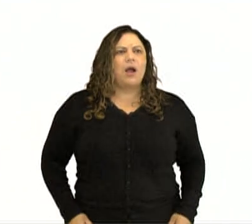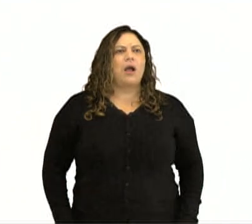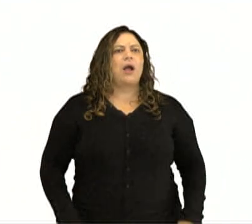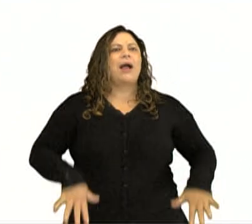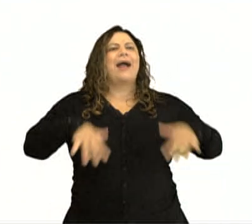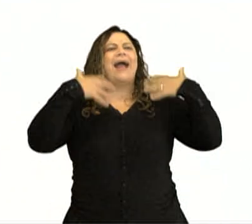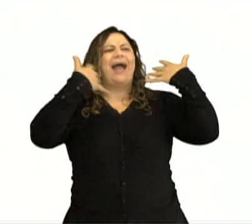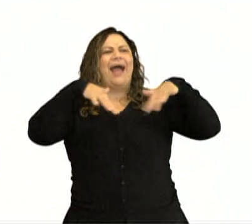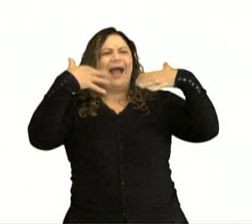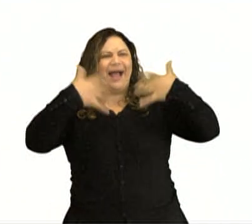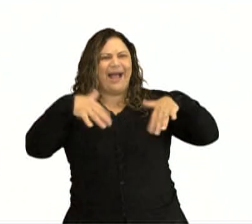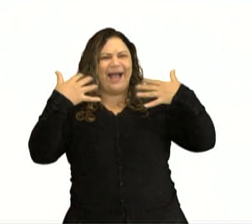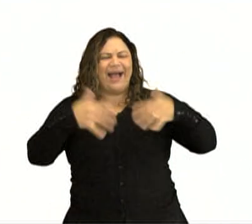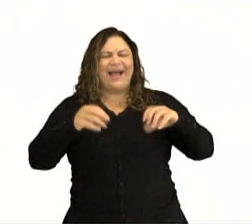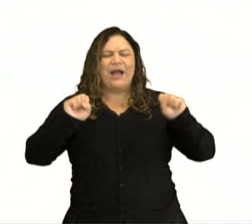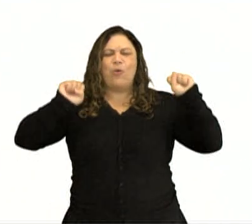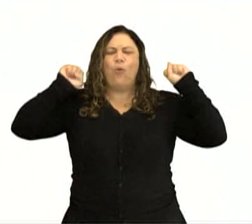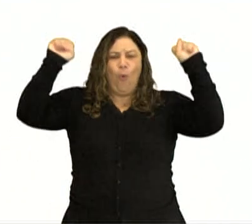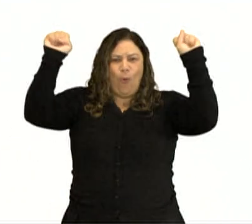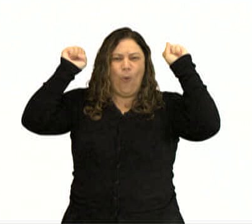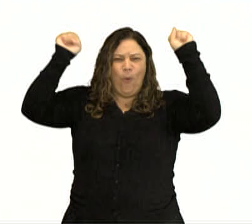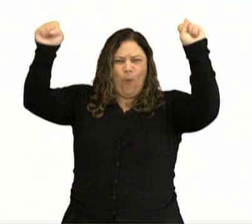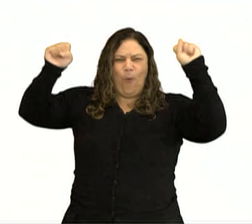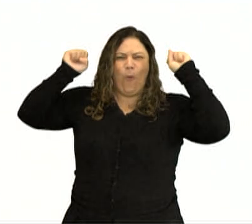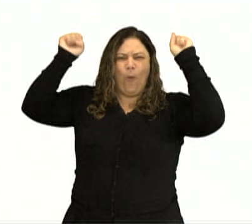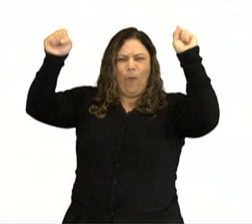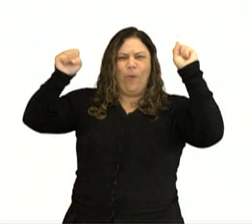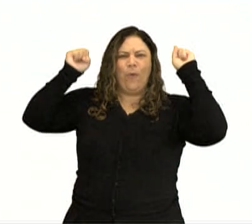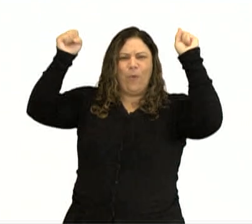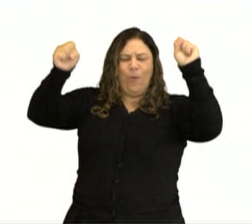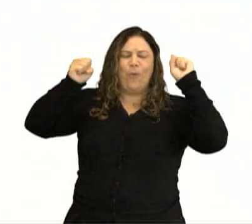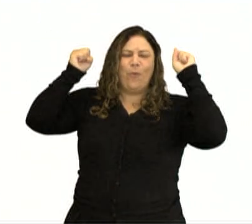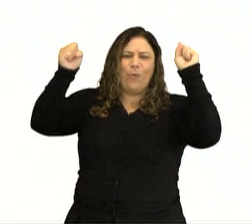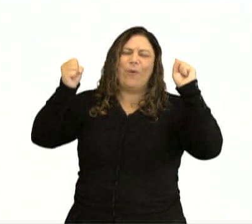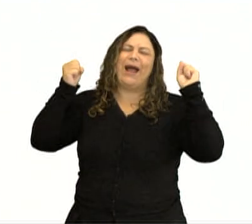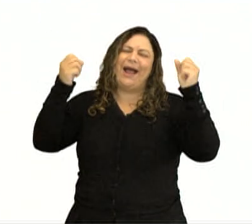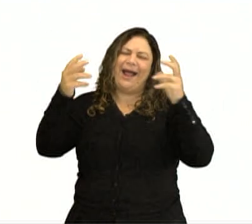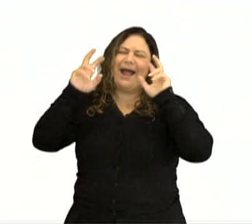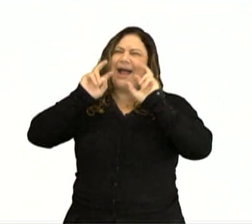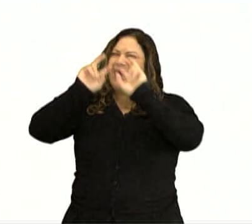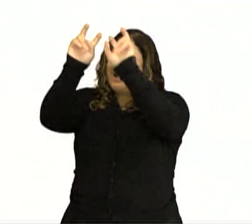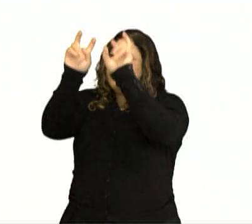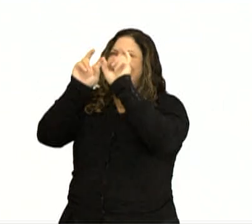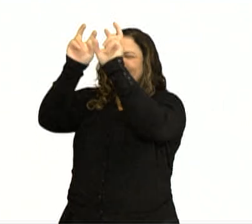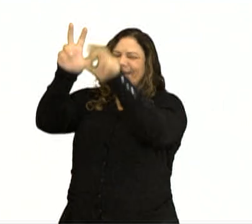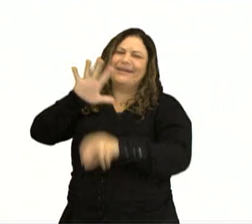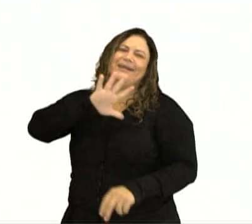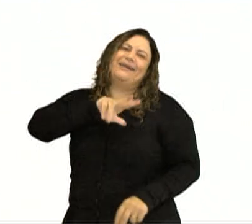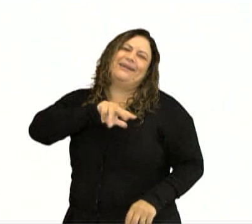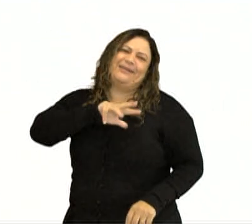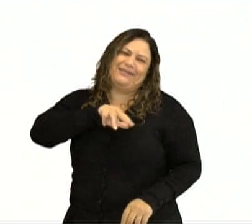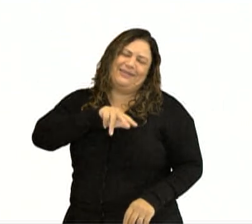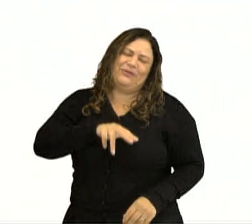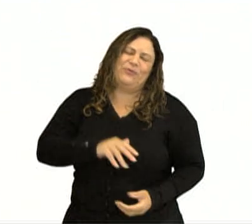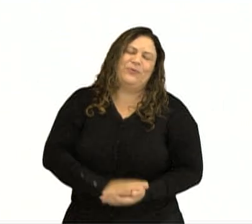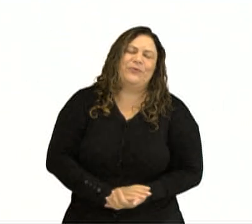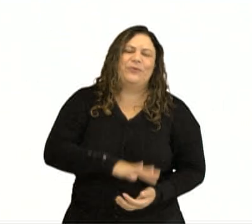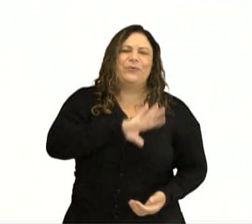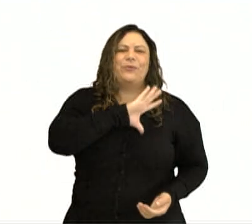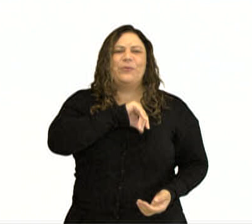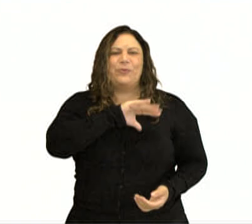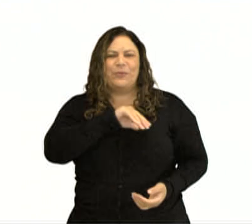Aleguá, guá, guá, aleguá, guá, urrá, urrá, Corinthians.